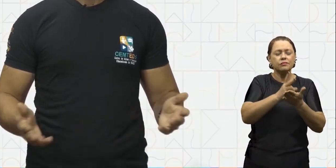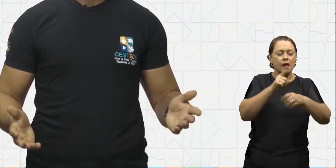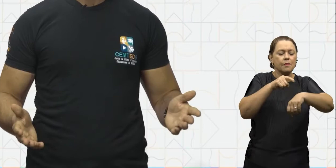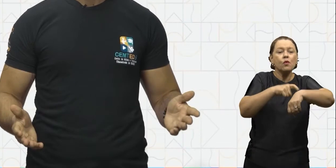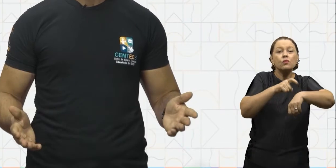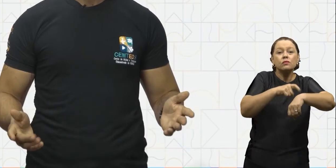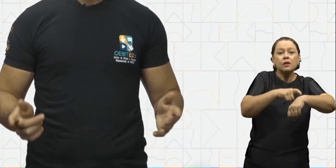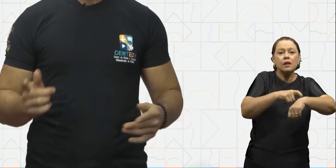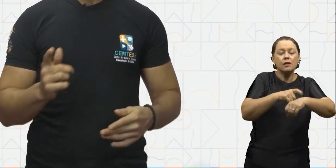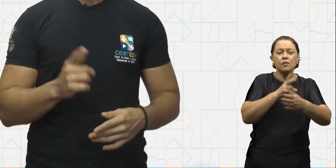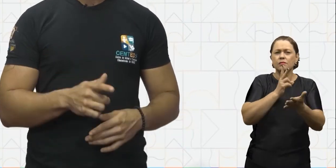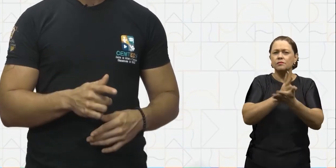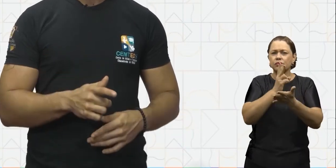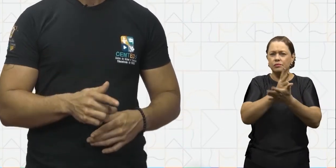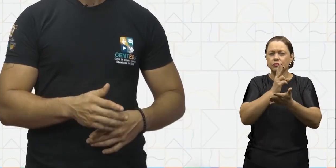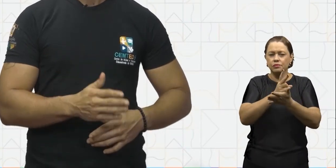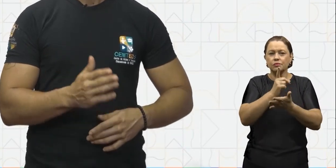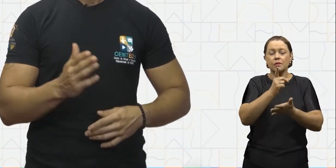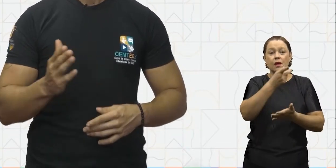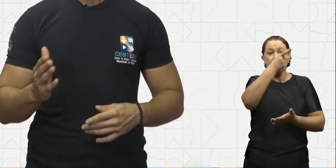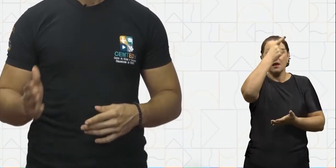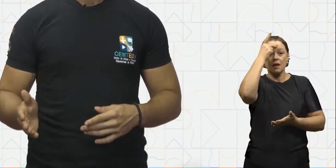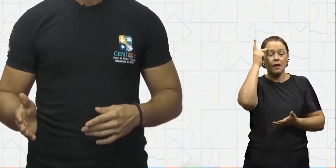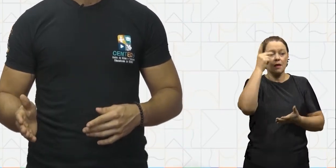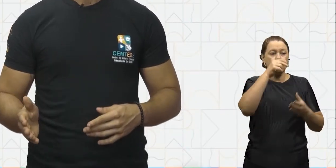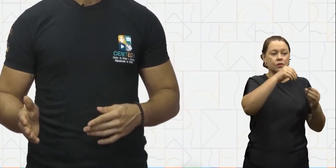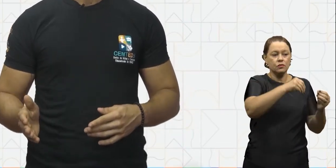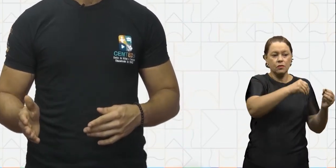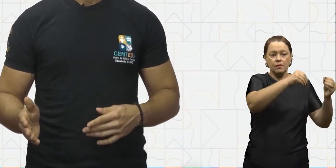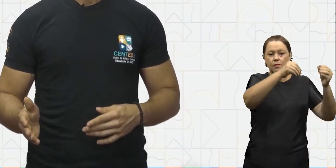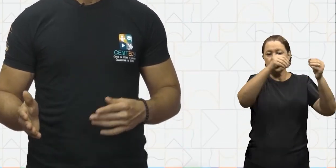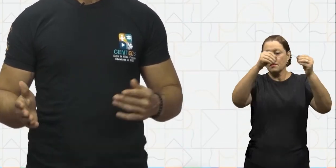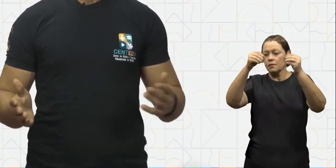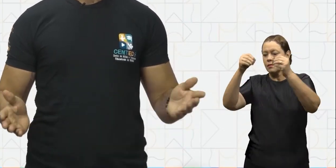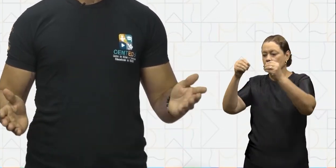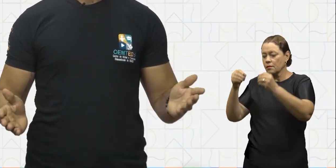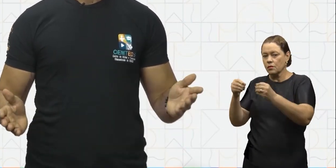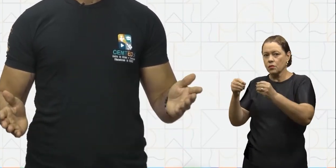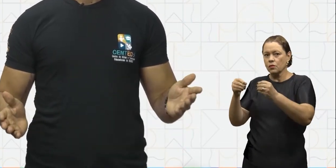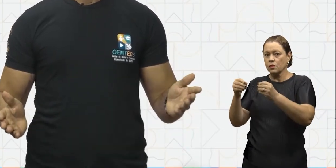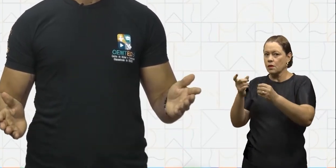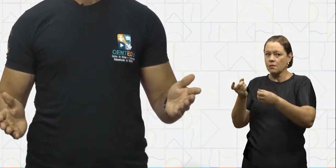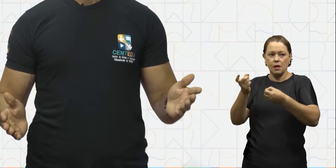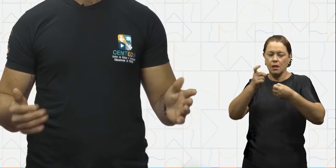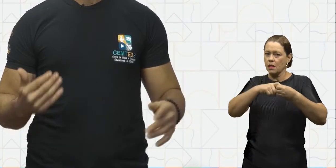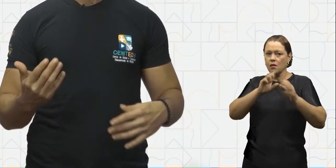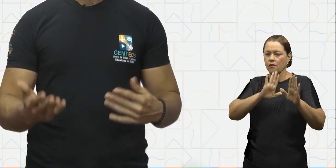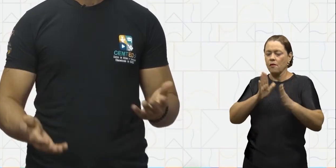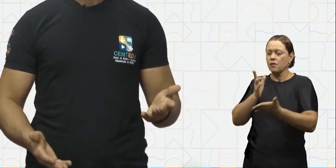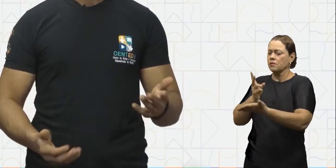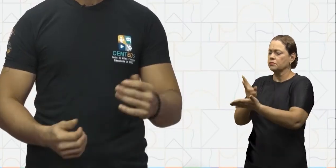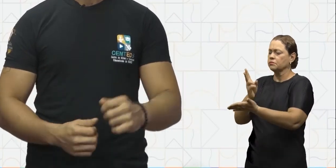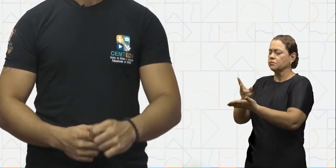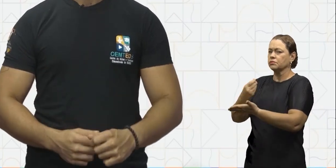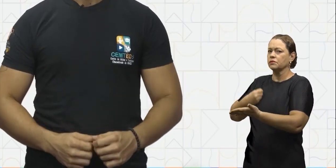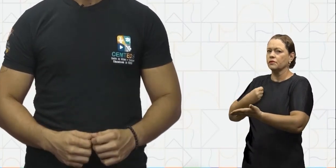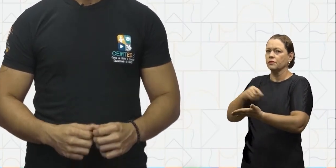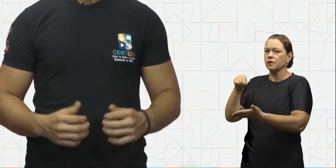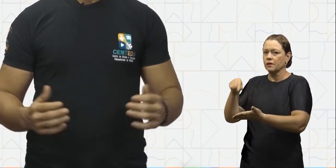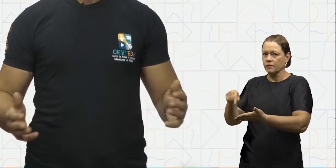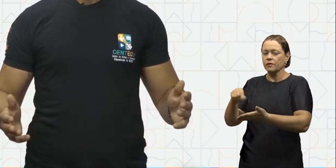A permanente é aquela em que a pessoa vai para um outro local sem a perspectiva de retornar ao seu local de